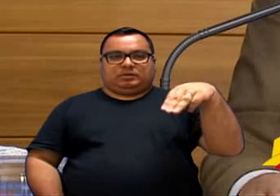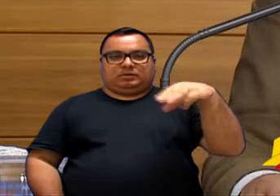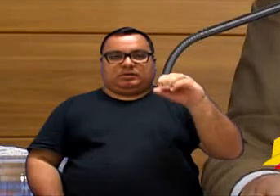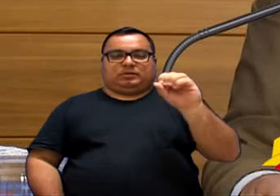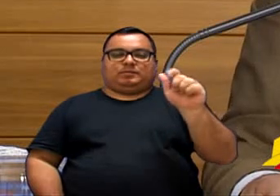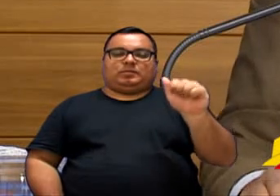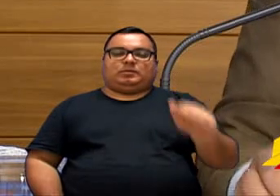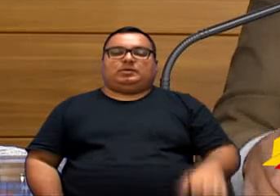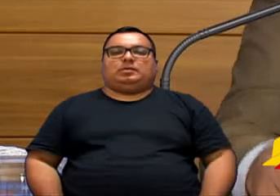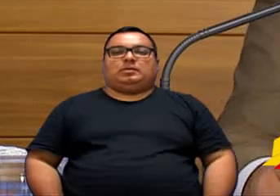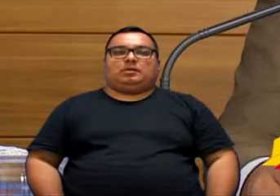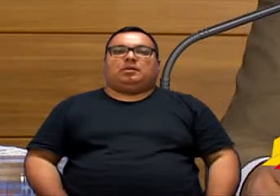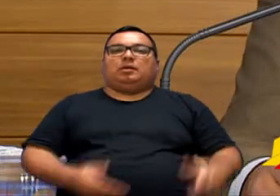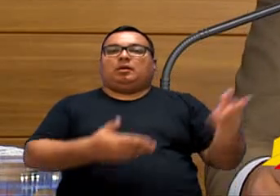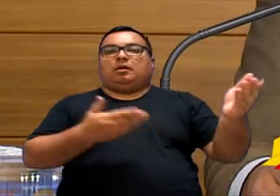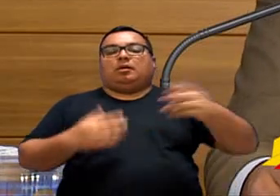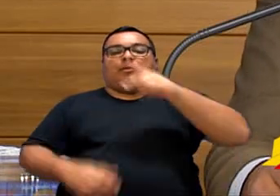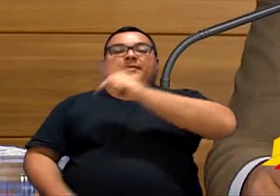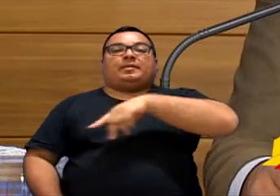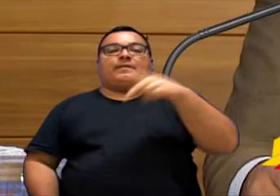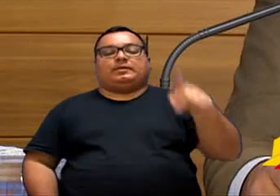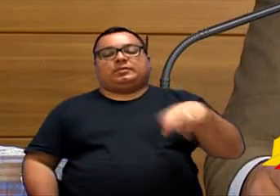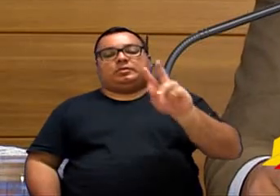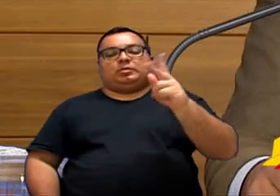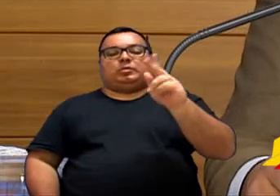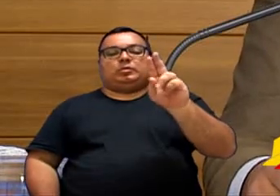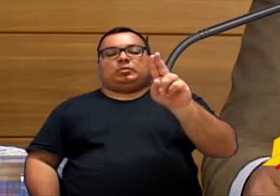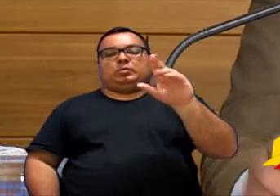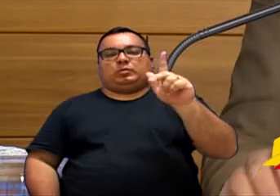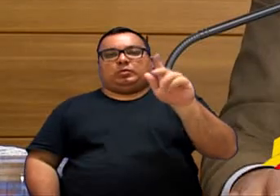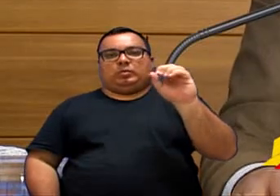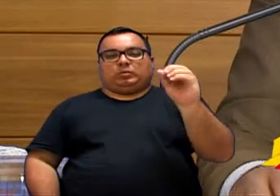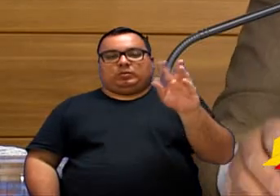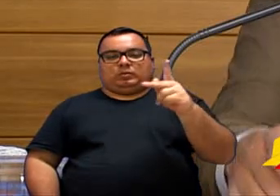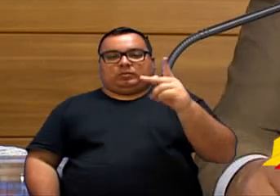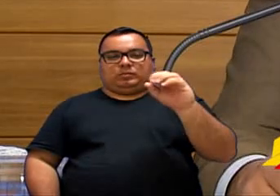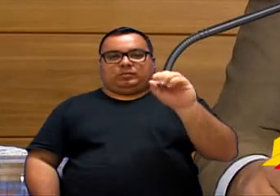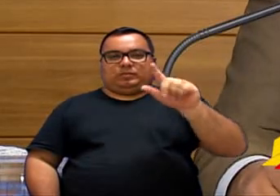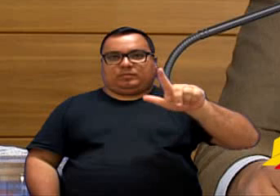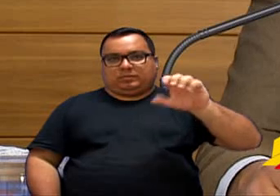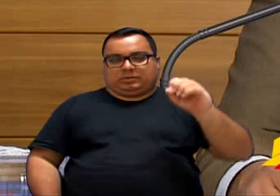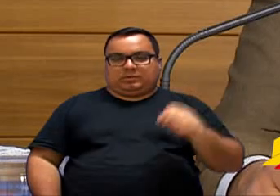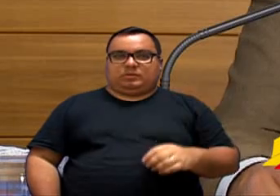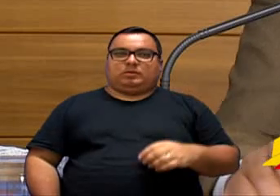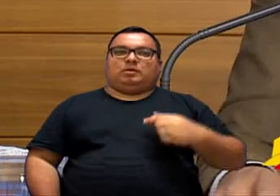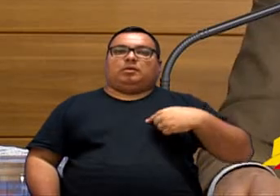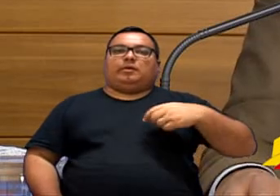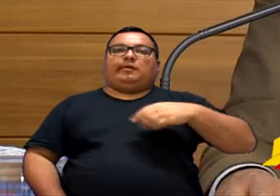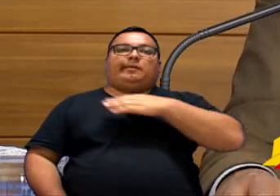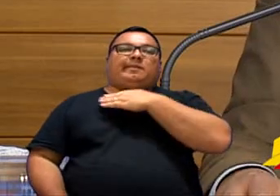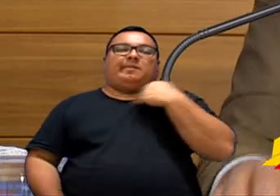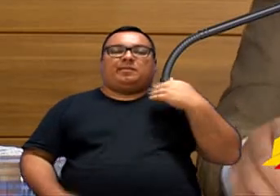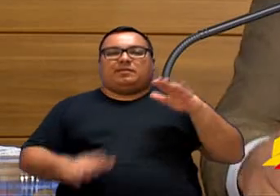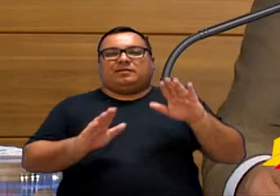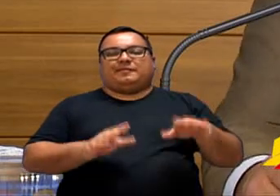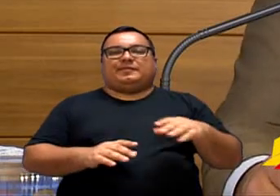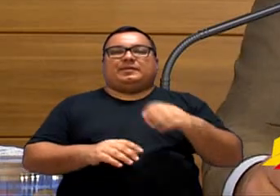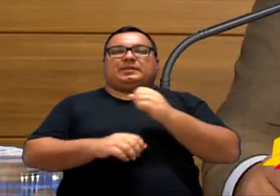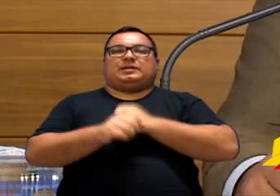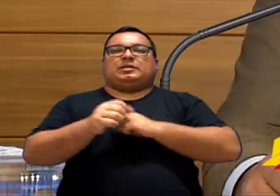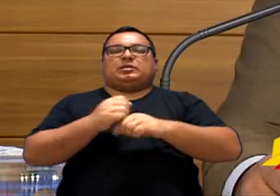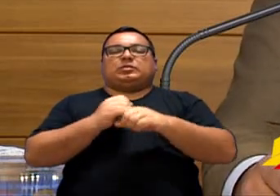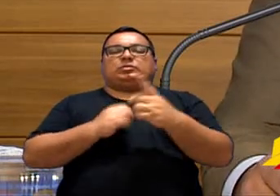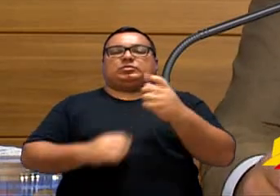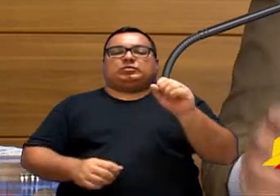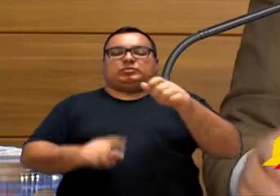Polo, fundador da SAB de Brigadeiro Tobias, com 88 anos, ocorrido no dia 22 de setembro, deixando os filhos Mônica